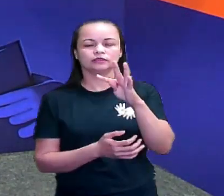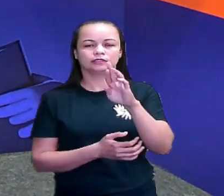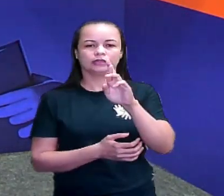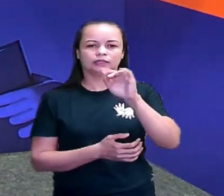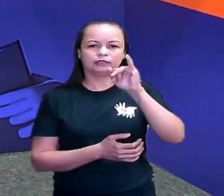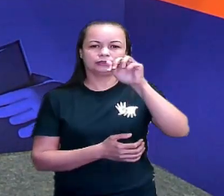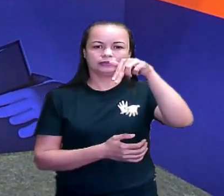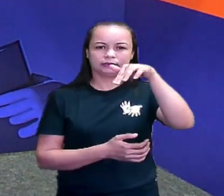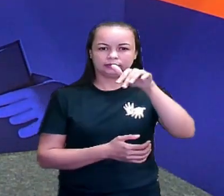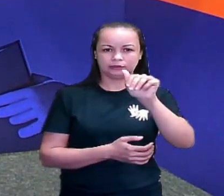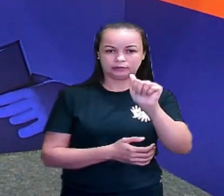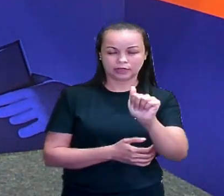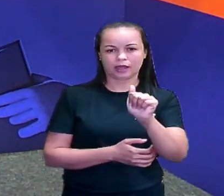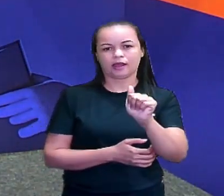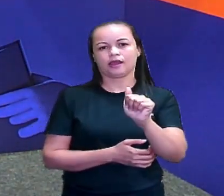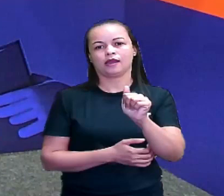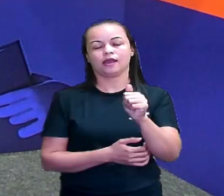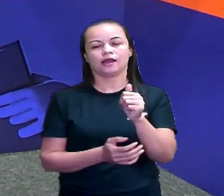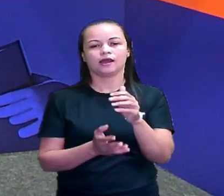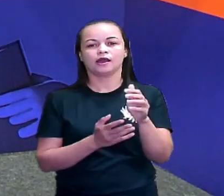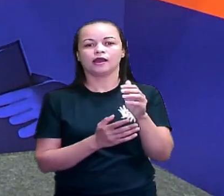35, a mesma coisa,